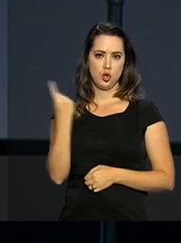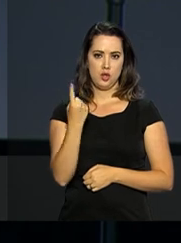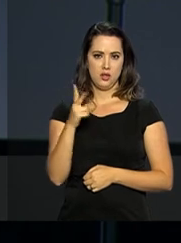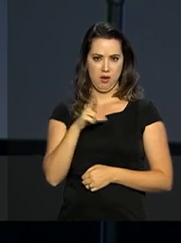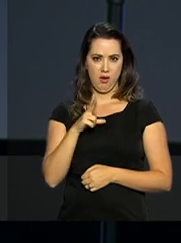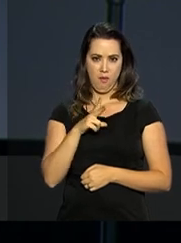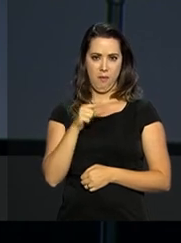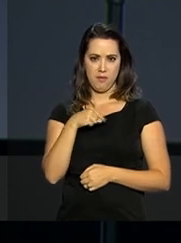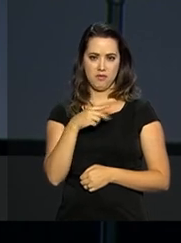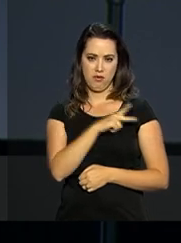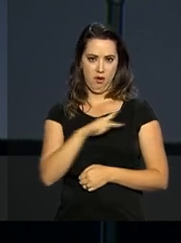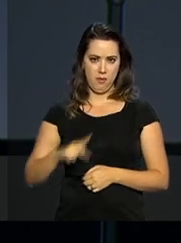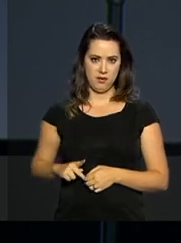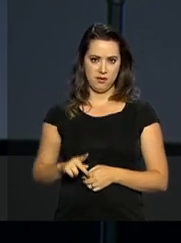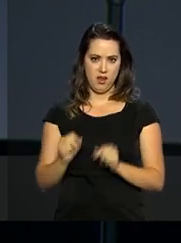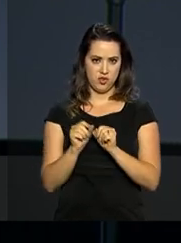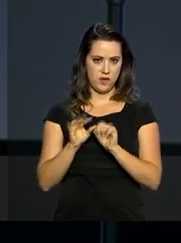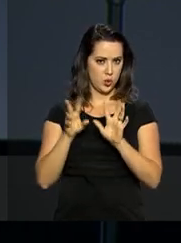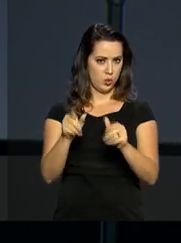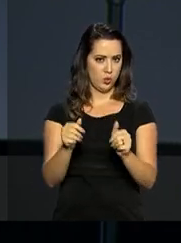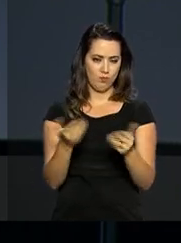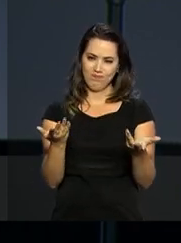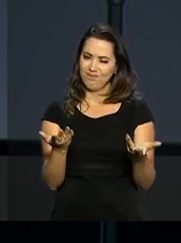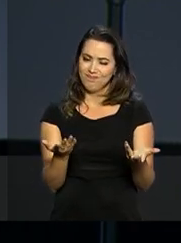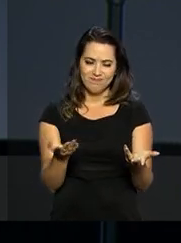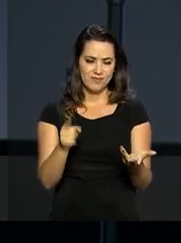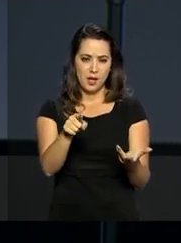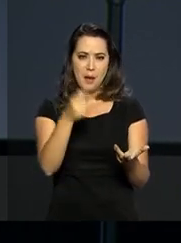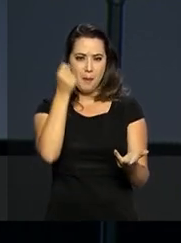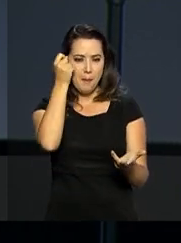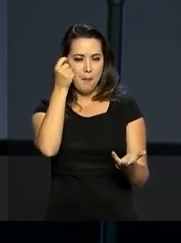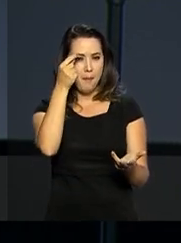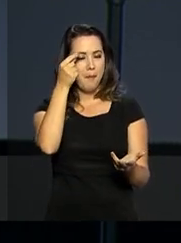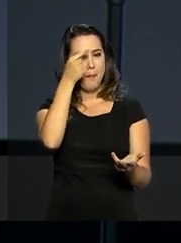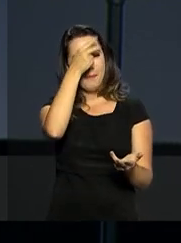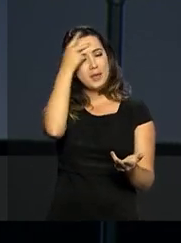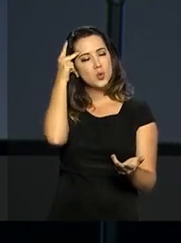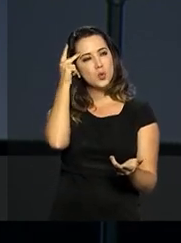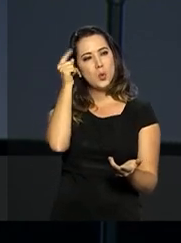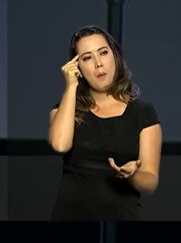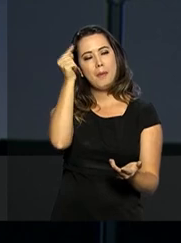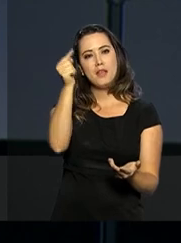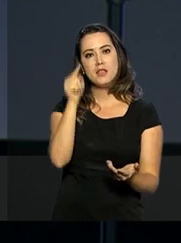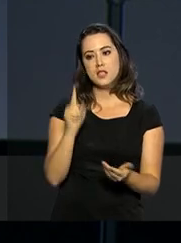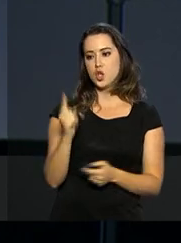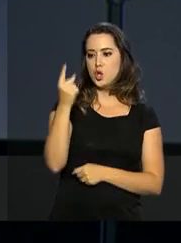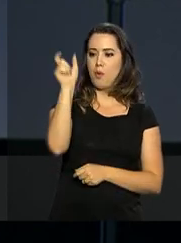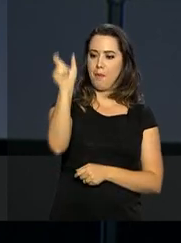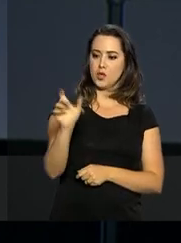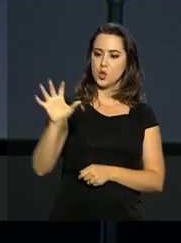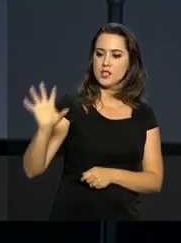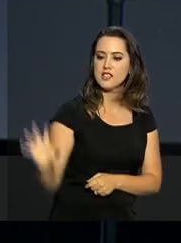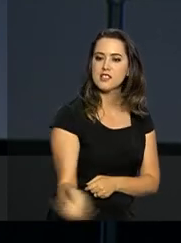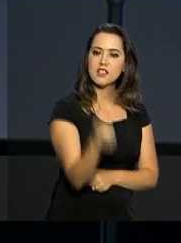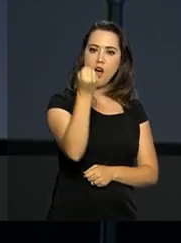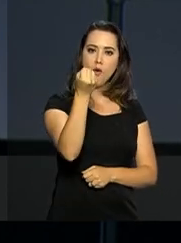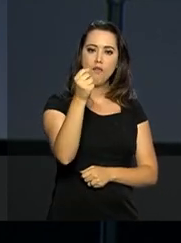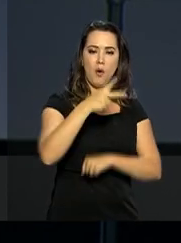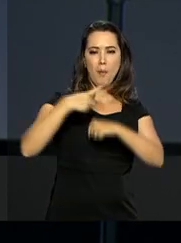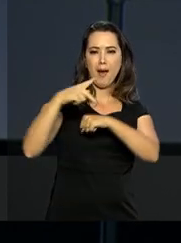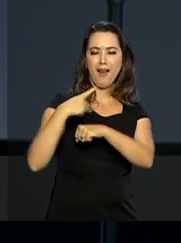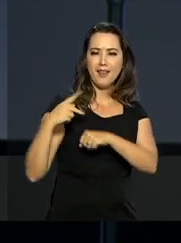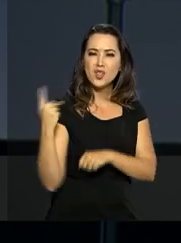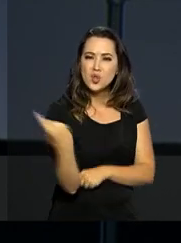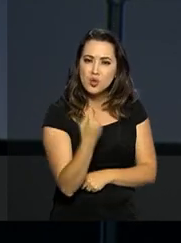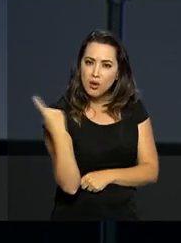sozinho. Esta história da pessoa imaginar que alguém salvará o país individualmente é conversa. O